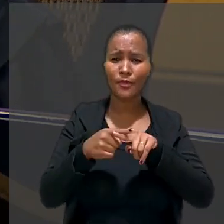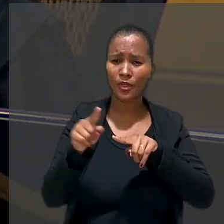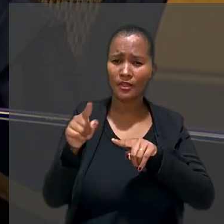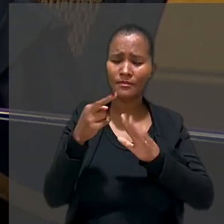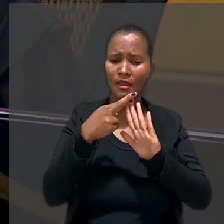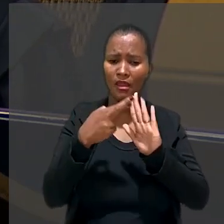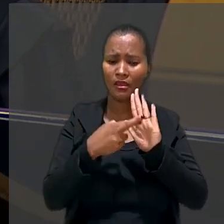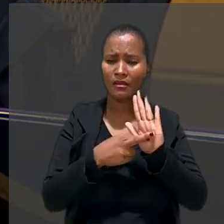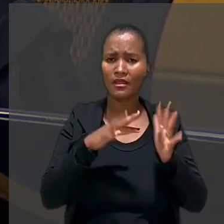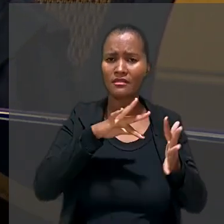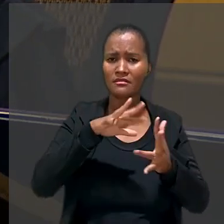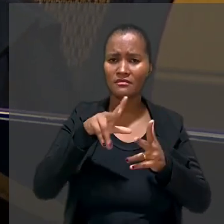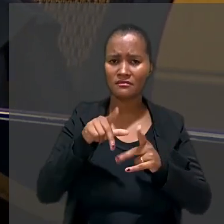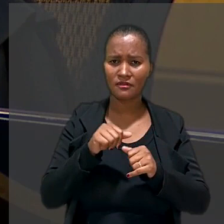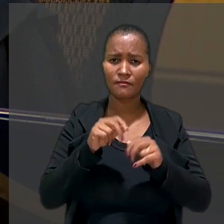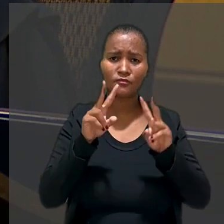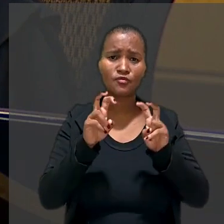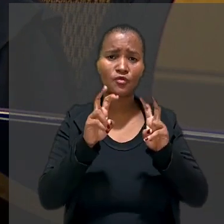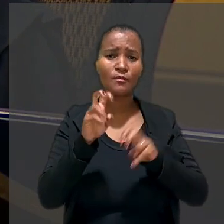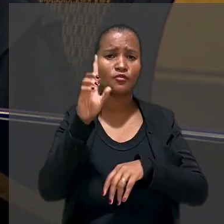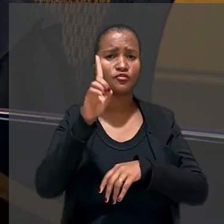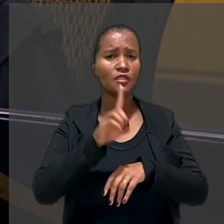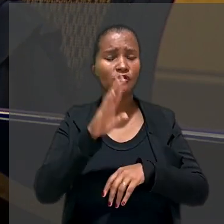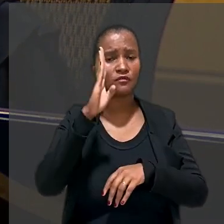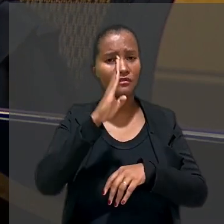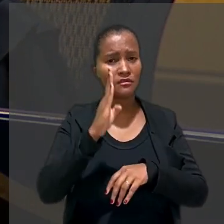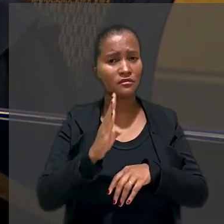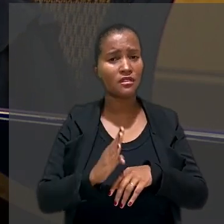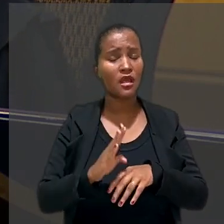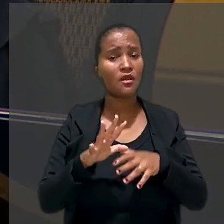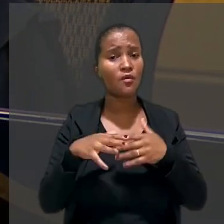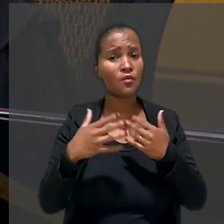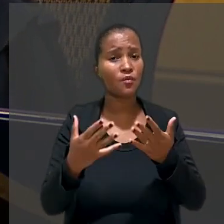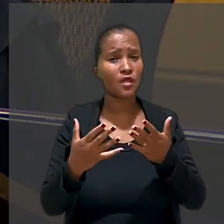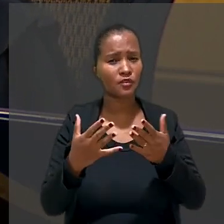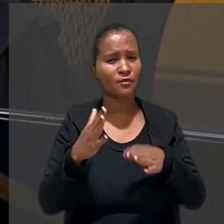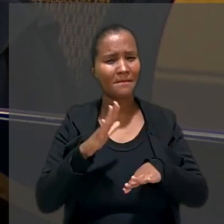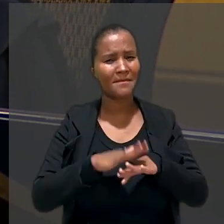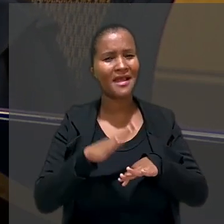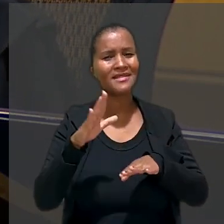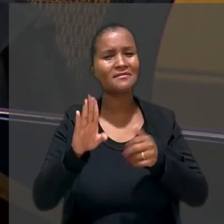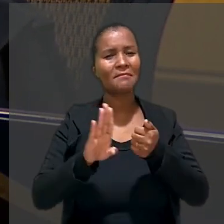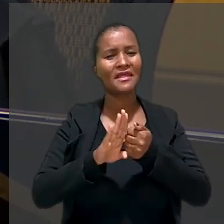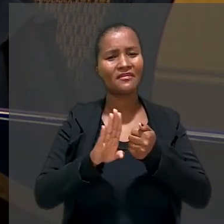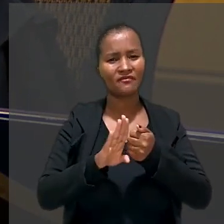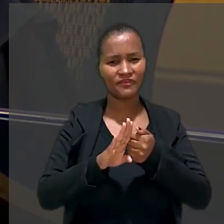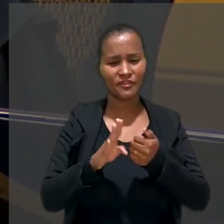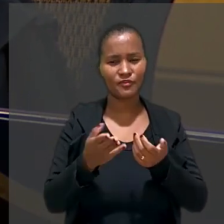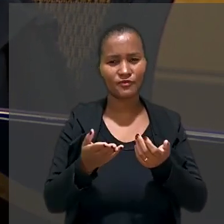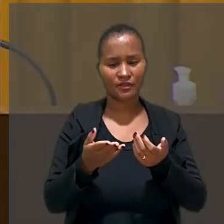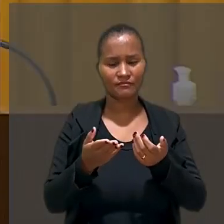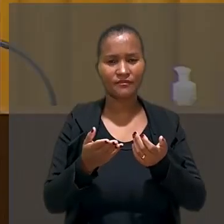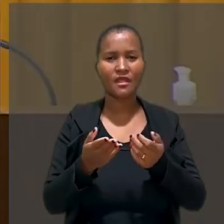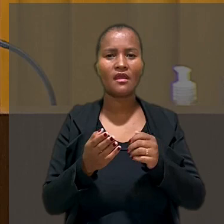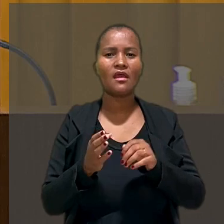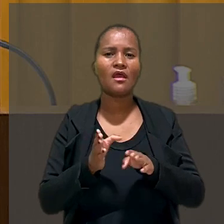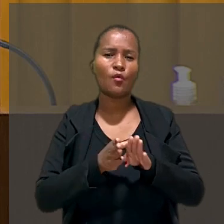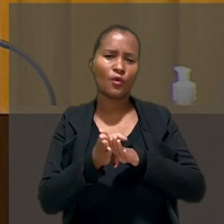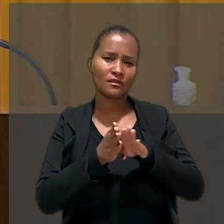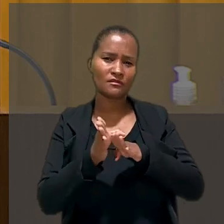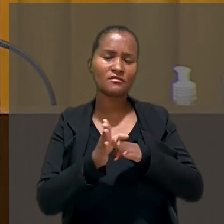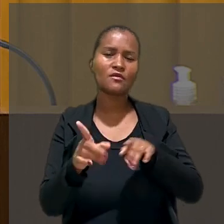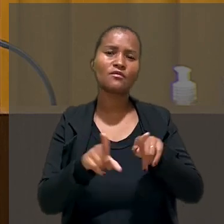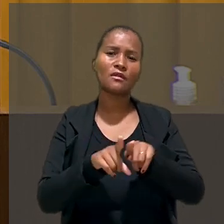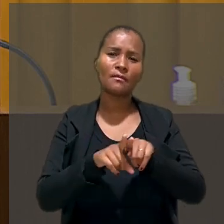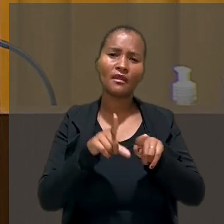que seja adotada uma norma internacional em detrimento do direito nacional, quando este for mais benéfico. Essa